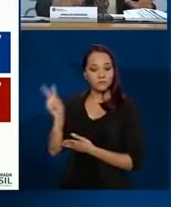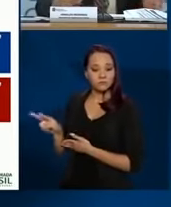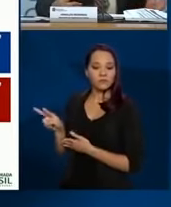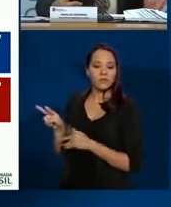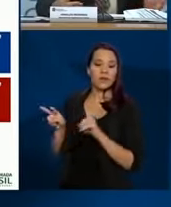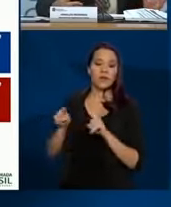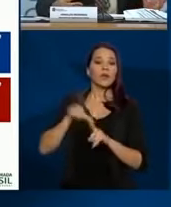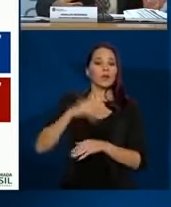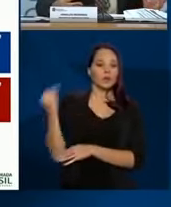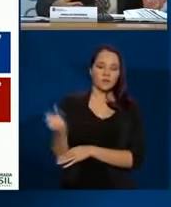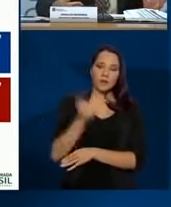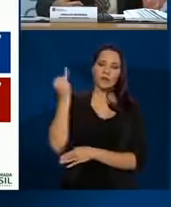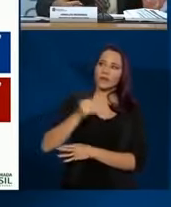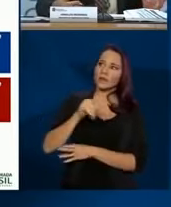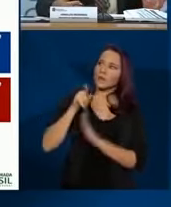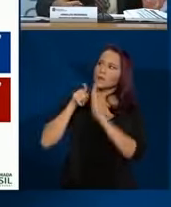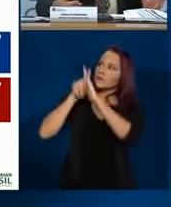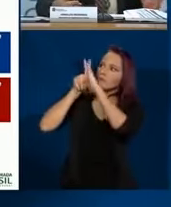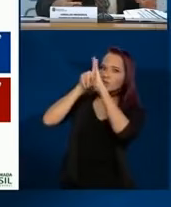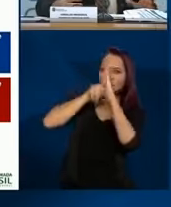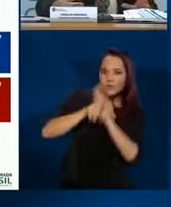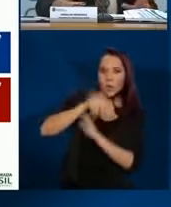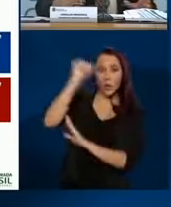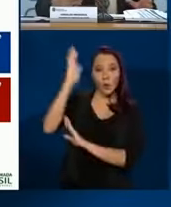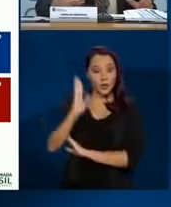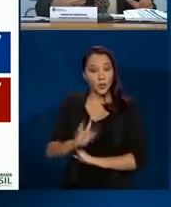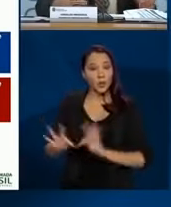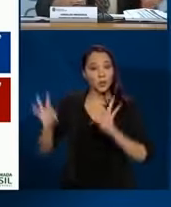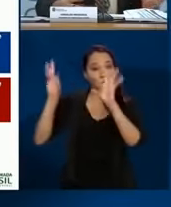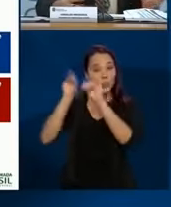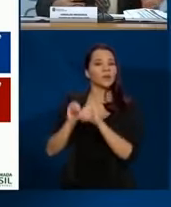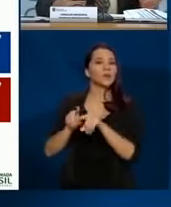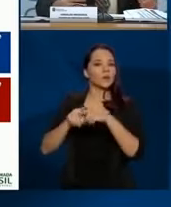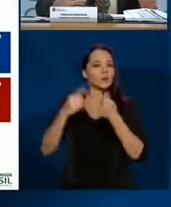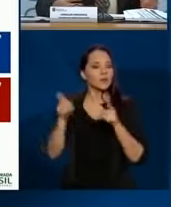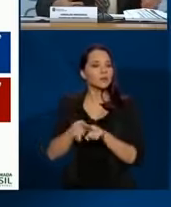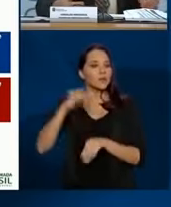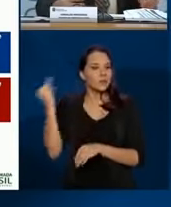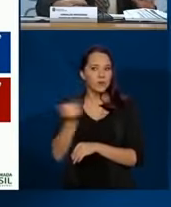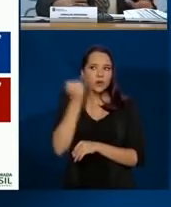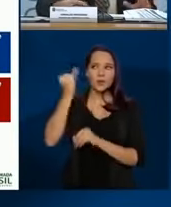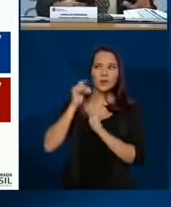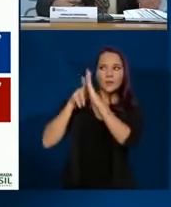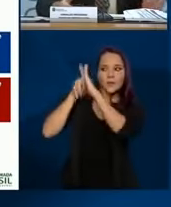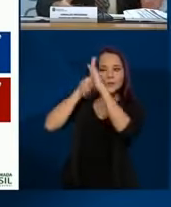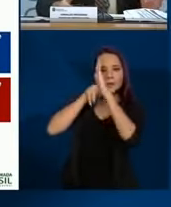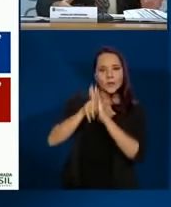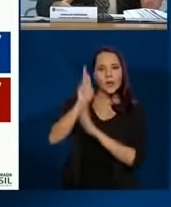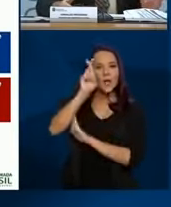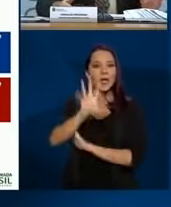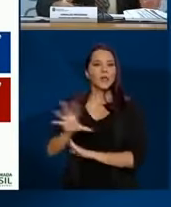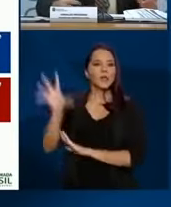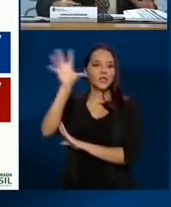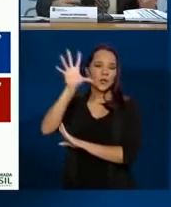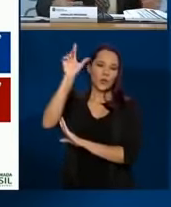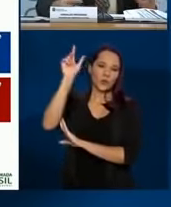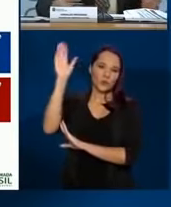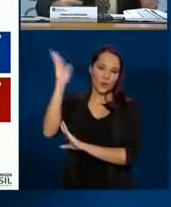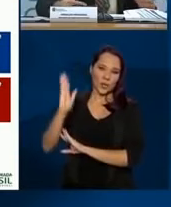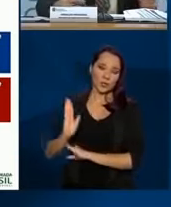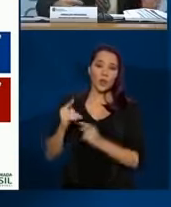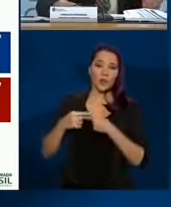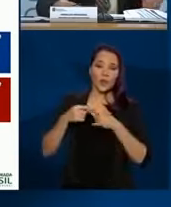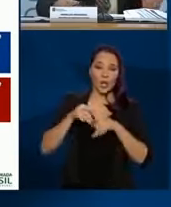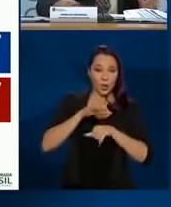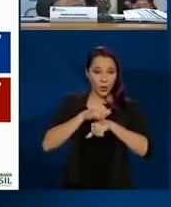é importante avaliarmos o país como todo, mas é extremamente importante avaliarmos as regiões do país, porque a